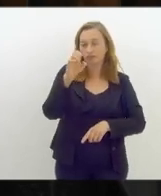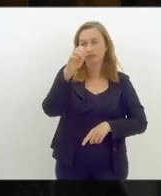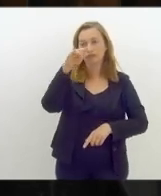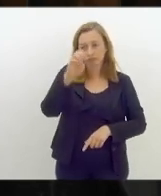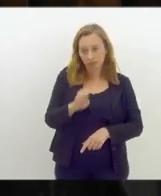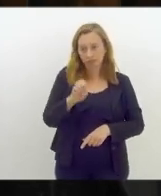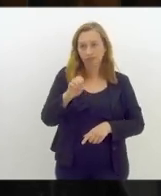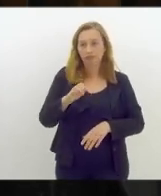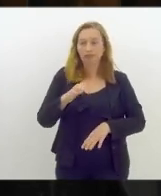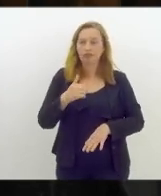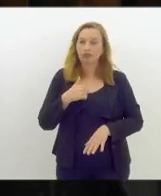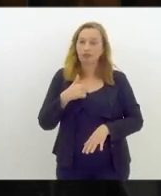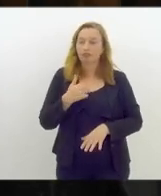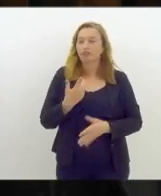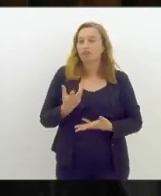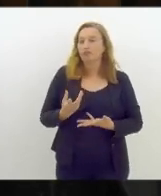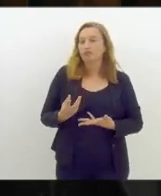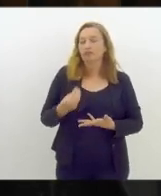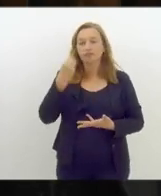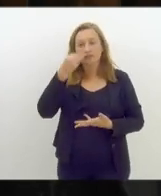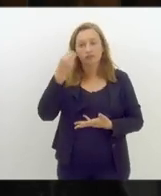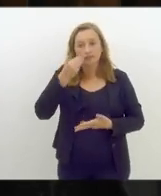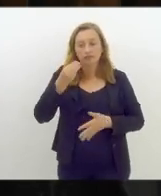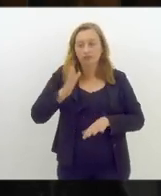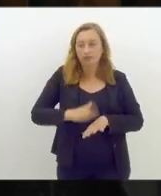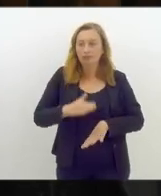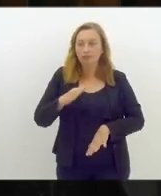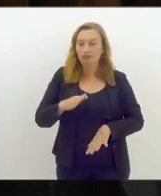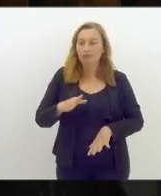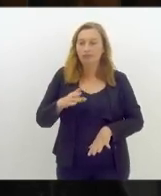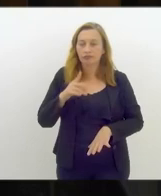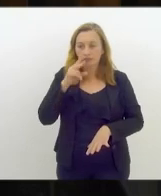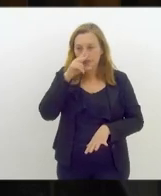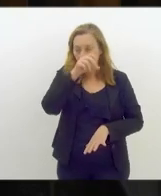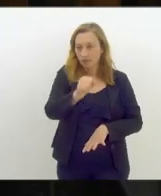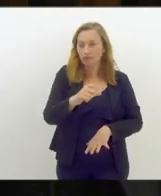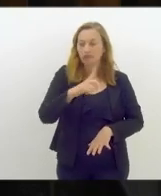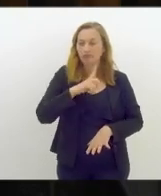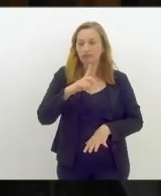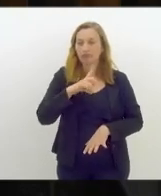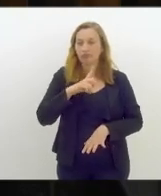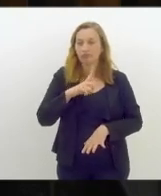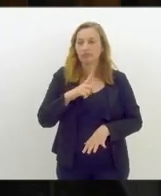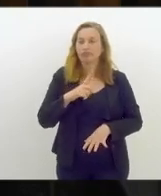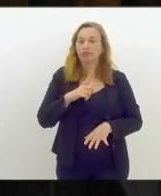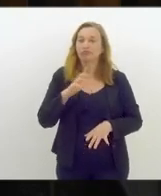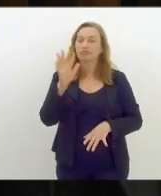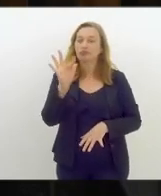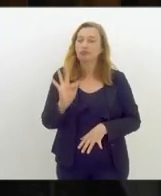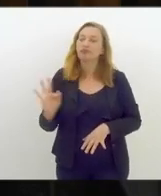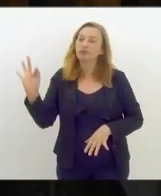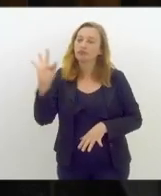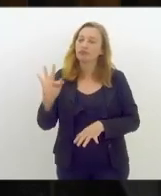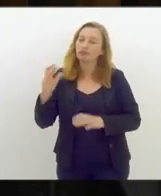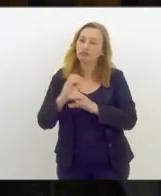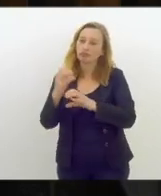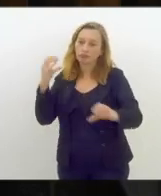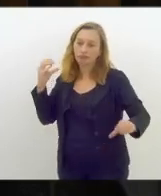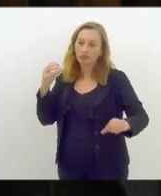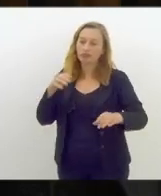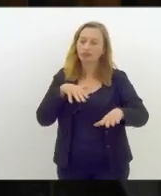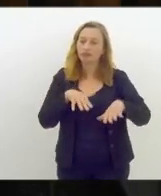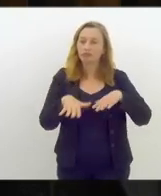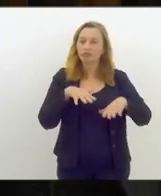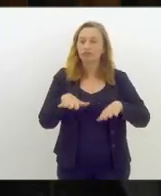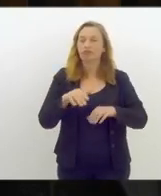mais intensidade a resistência ao golpe, na Faculdade de Engenharia, no movimento